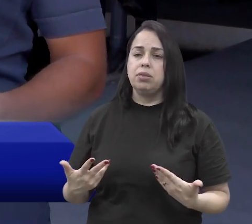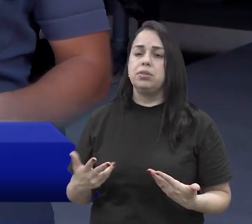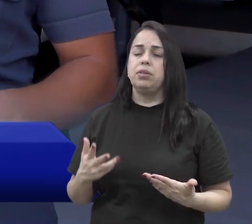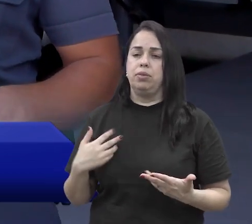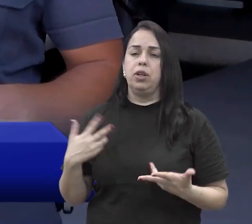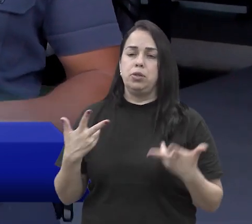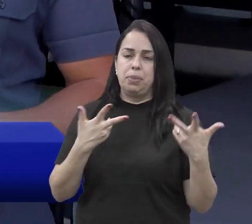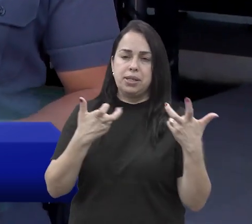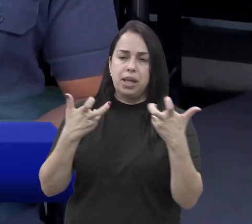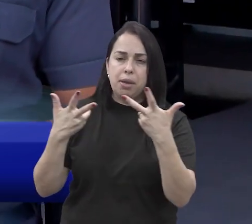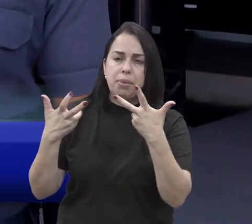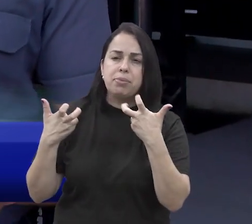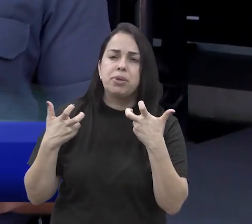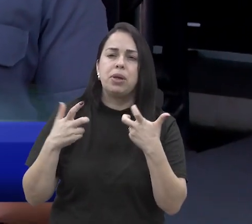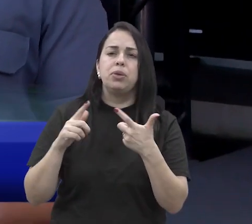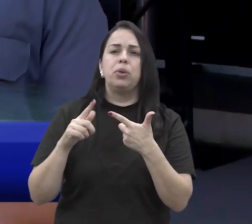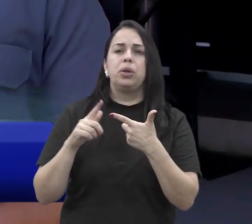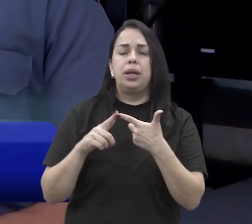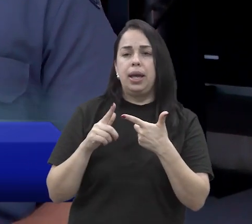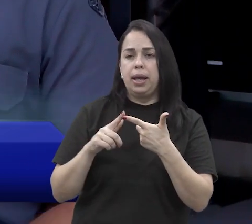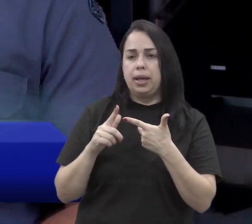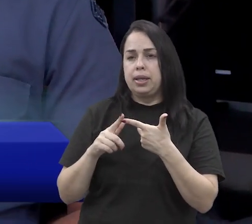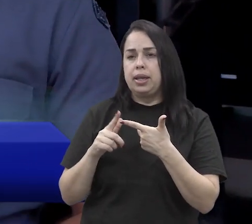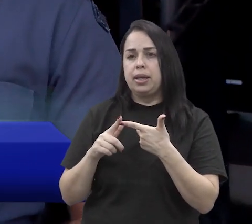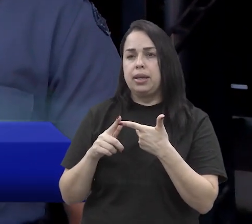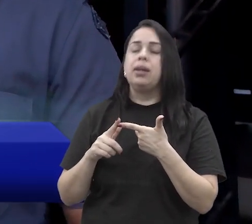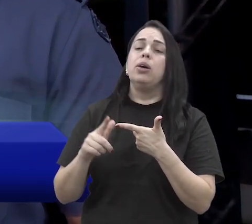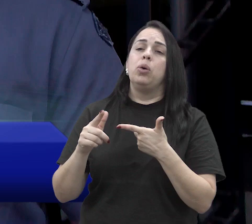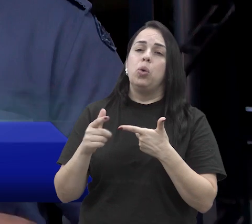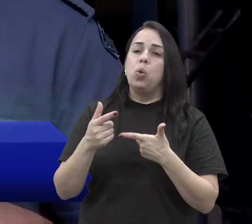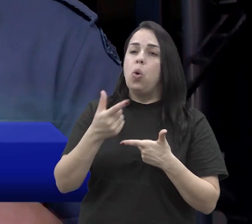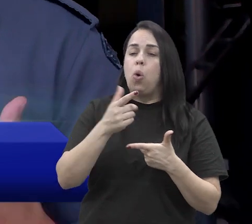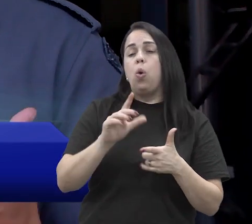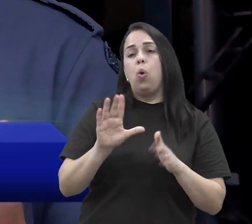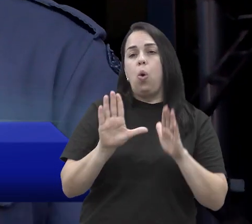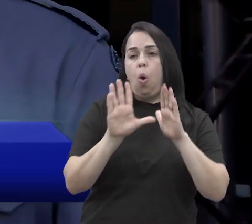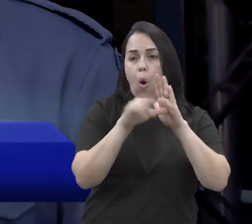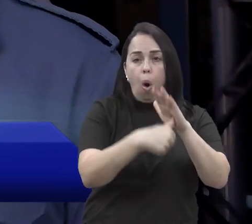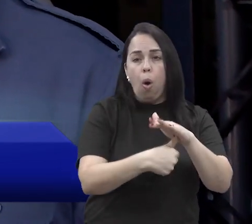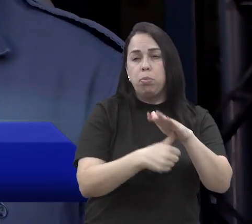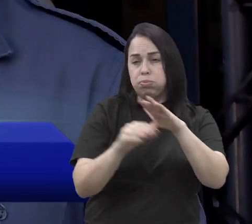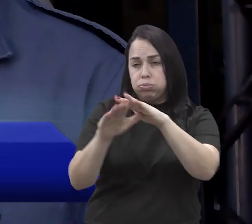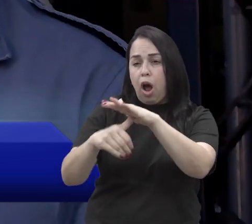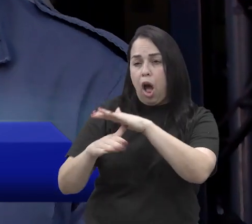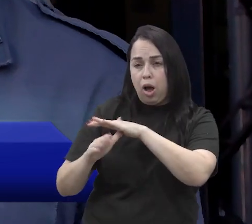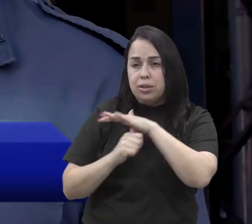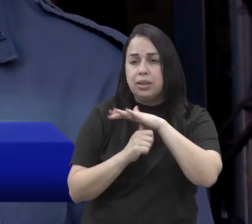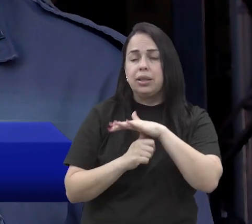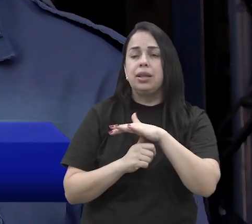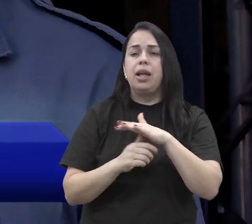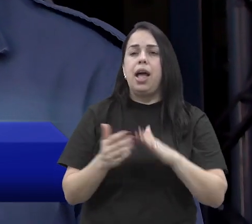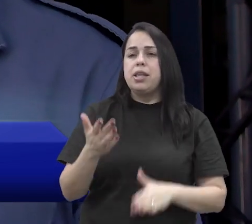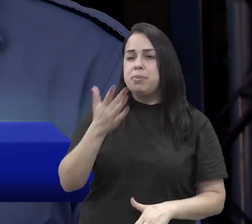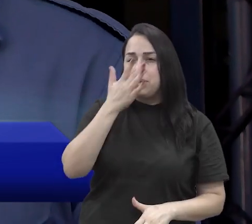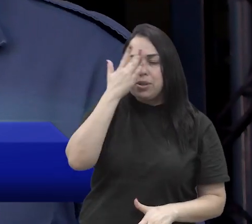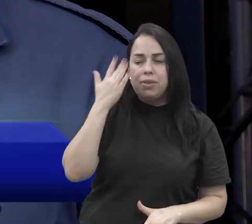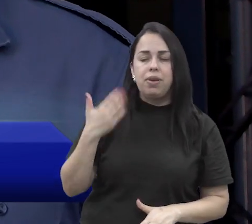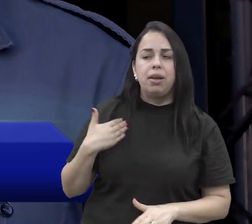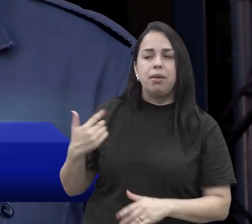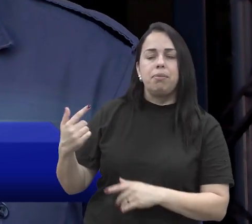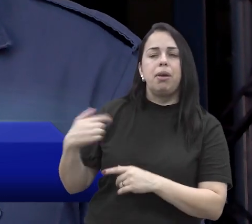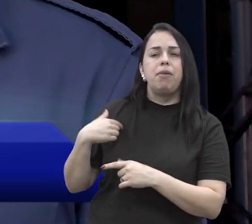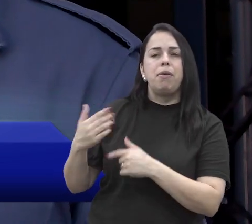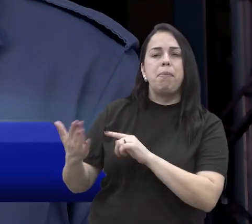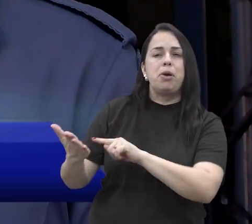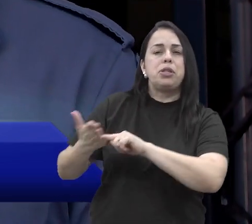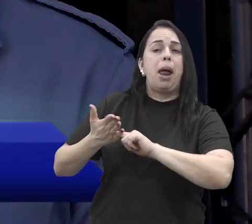a gente vê nessa época de ano a questão do estelionato. Então tanto as pessoas que vêm com propostas que